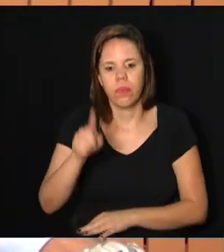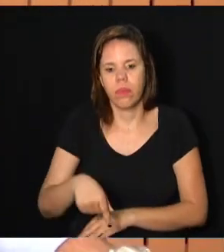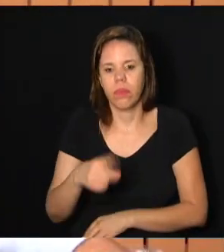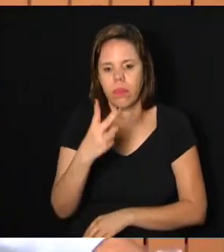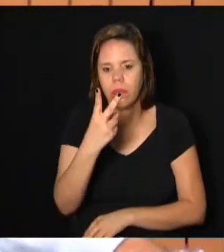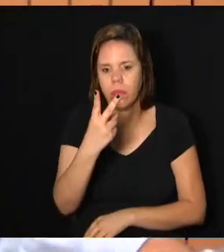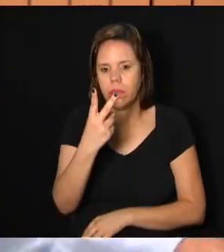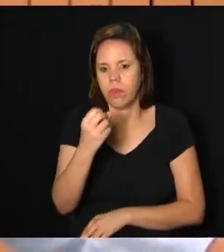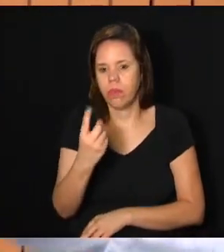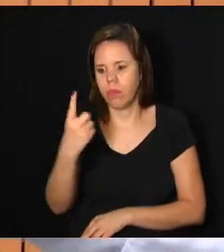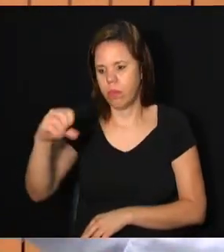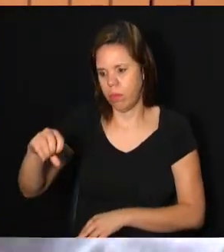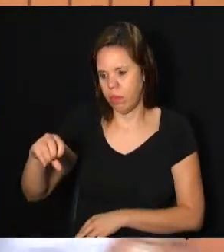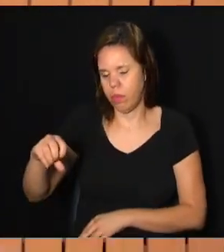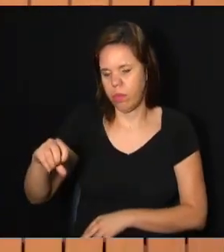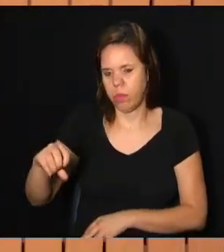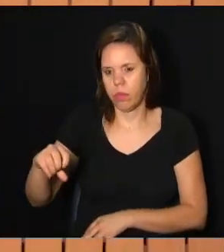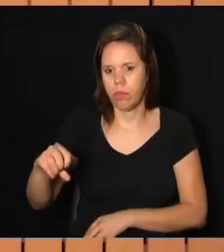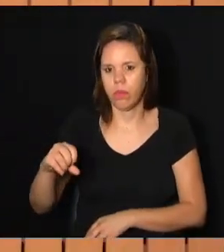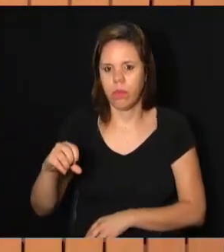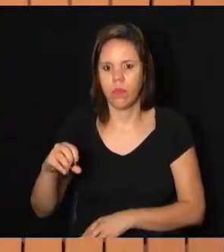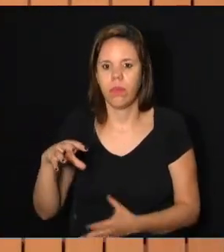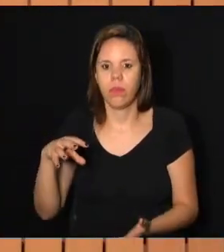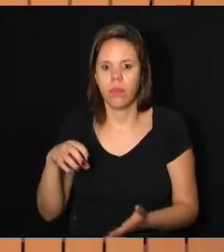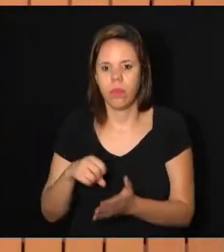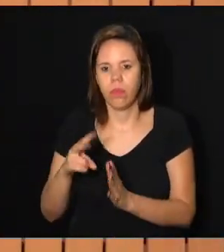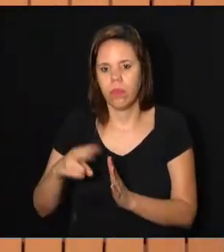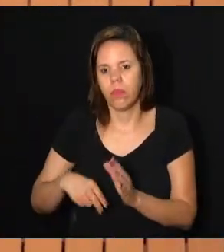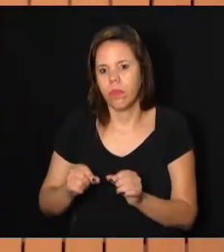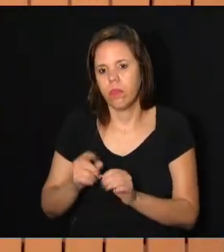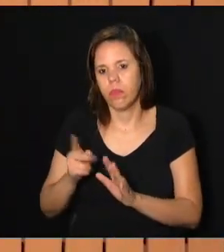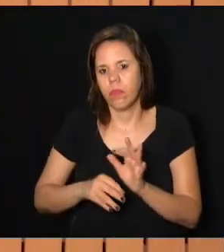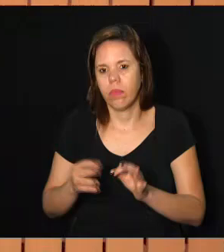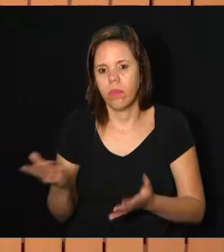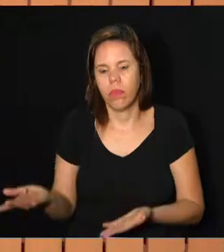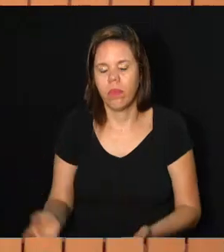4/2019, que o senhor é um dos subscritores desse projeto.